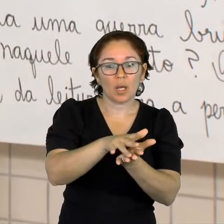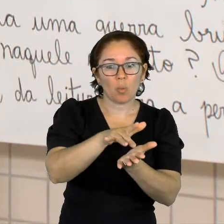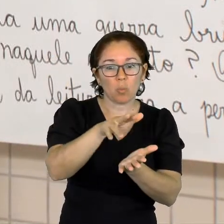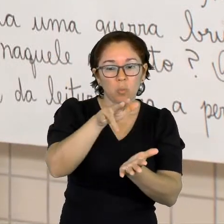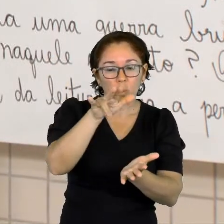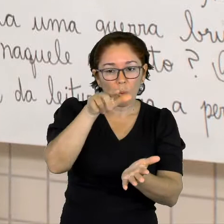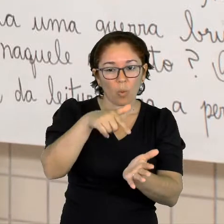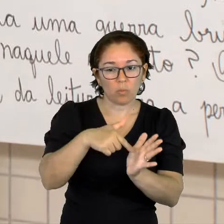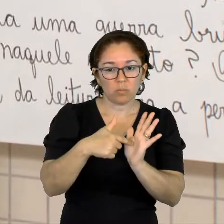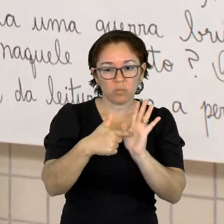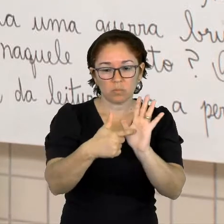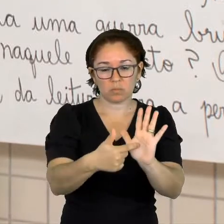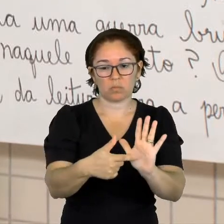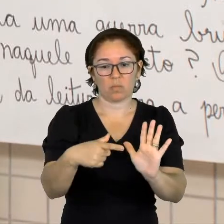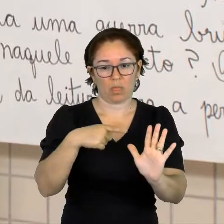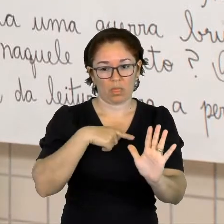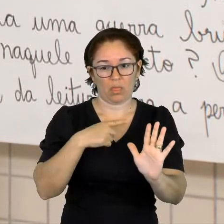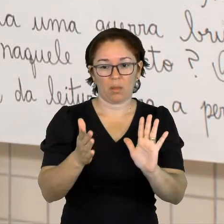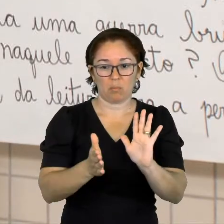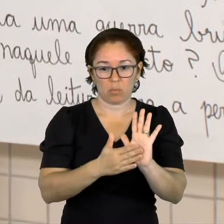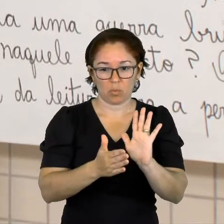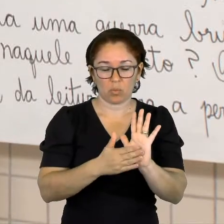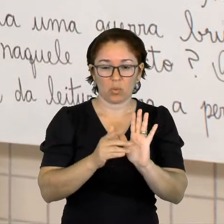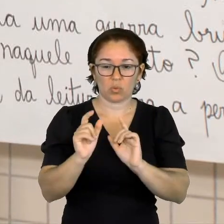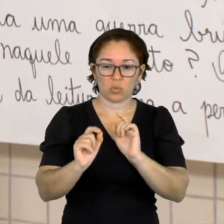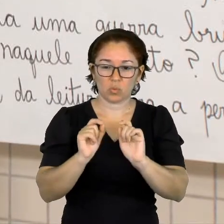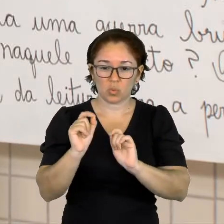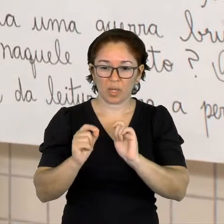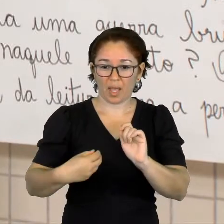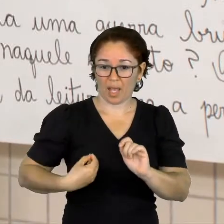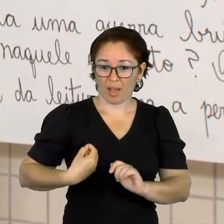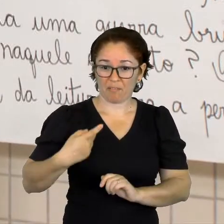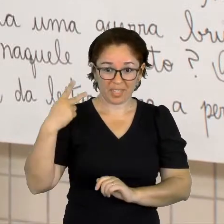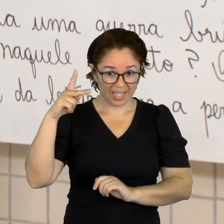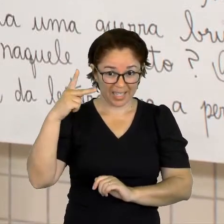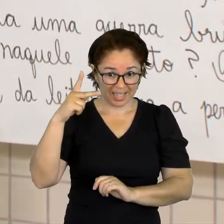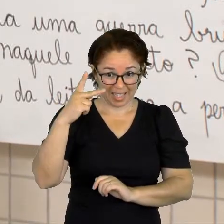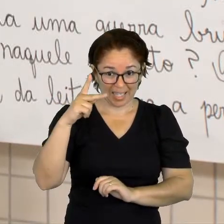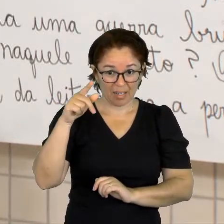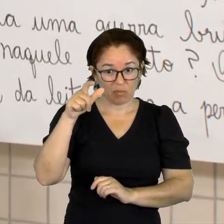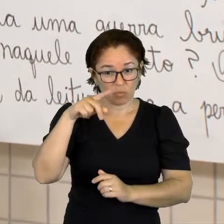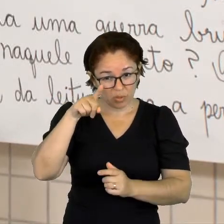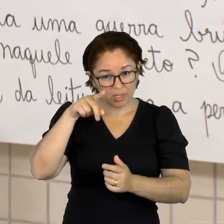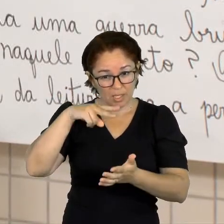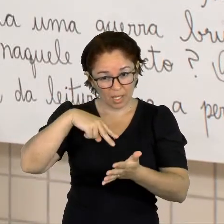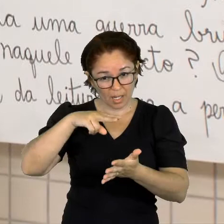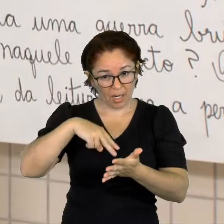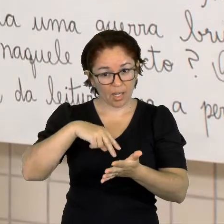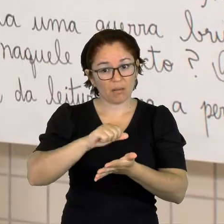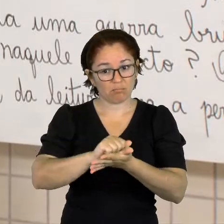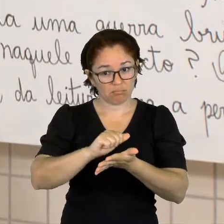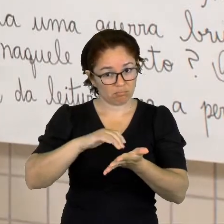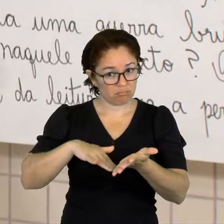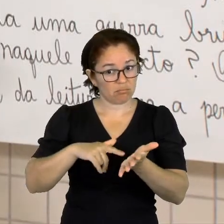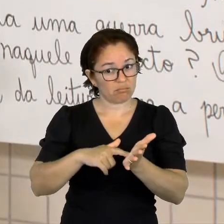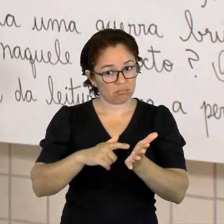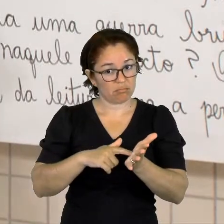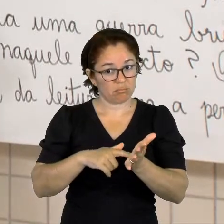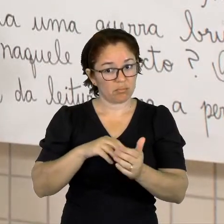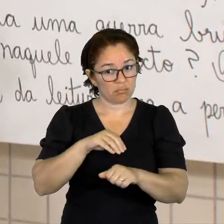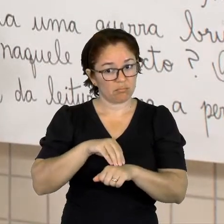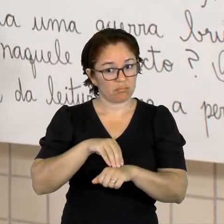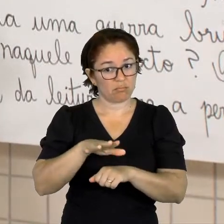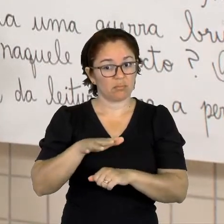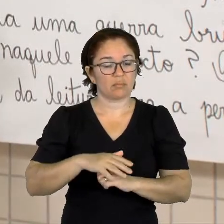pesquisarem a biografia desse escritor, tá? Então pesquisem, é uma das atividades propostas. Aqui,